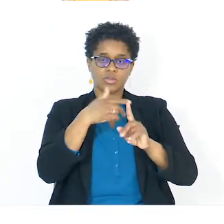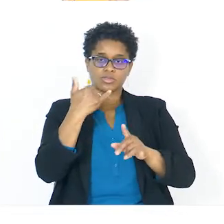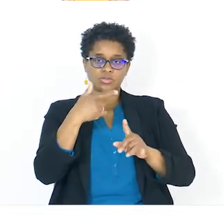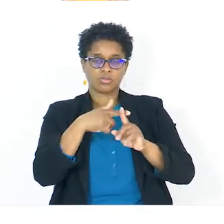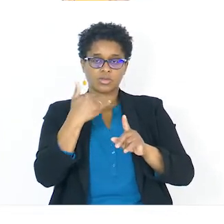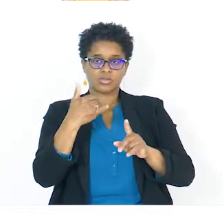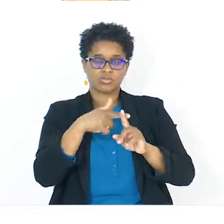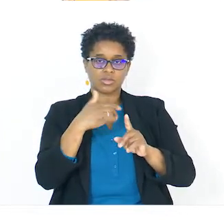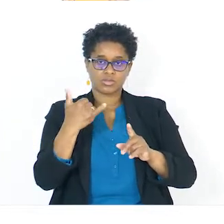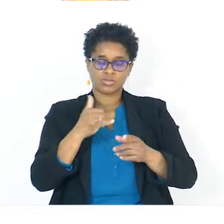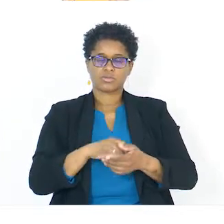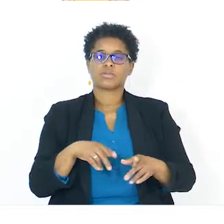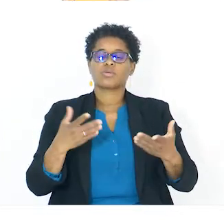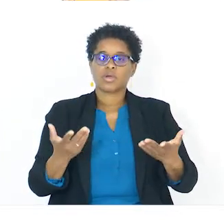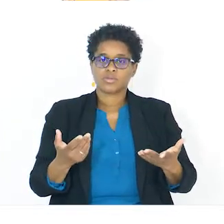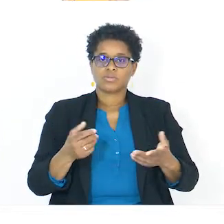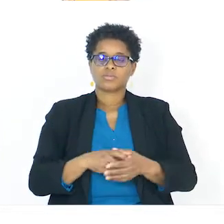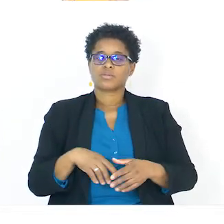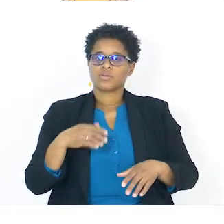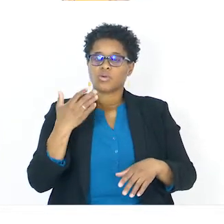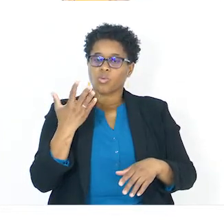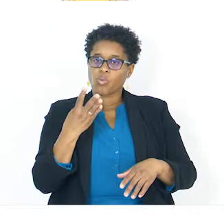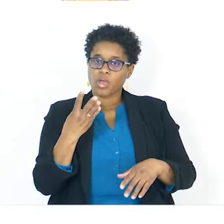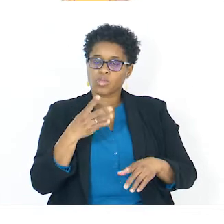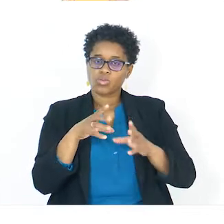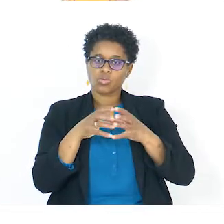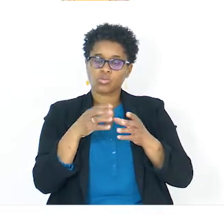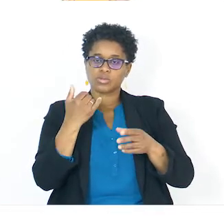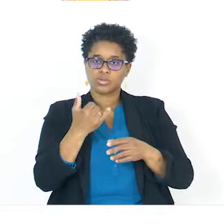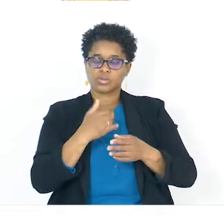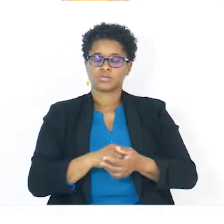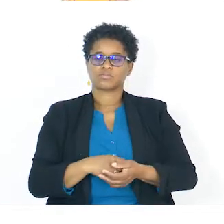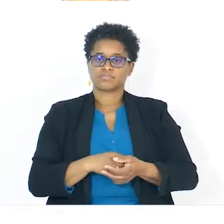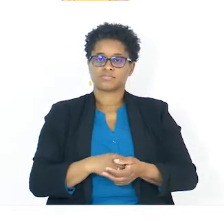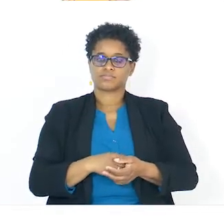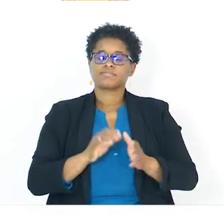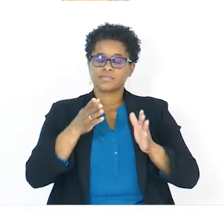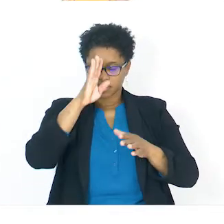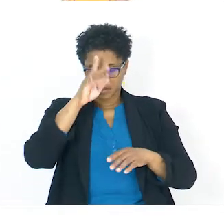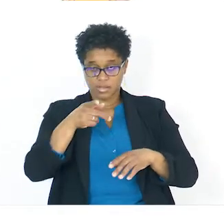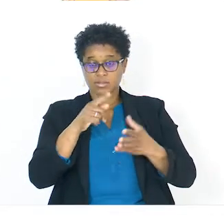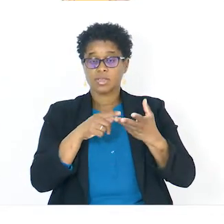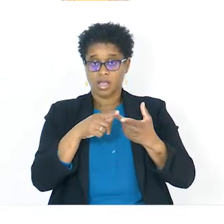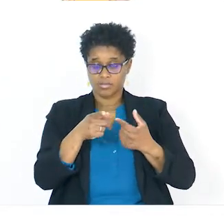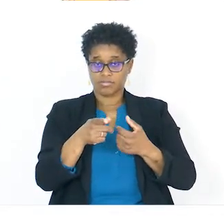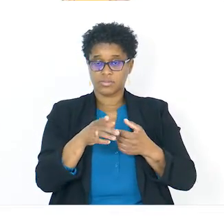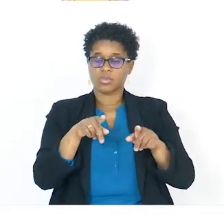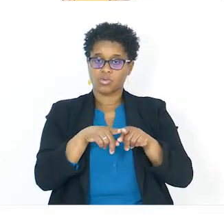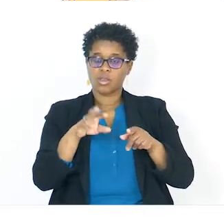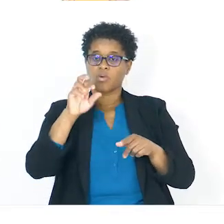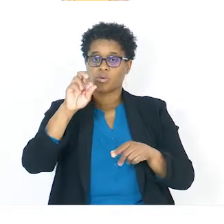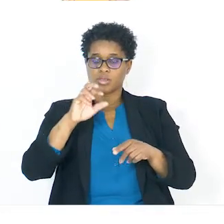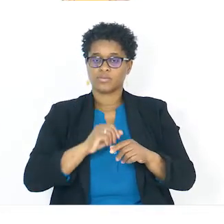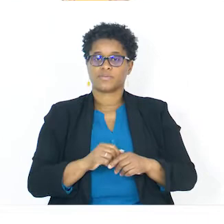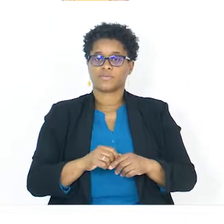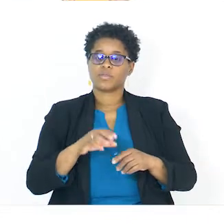2 mais 2 mais 2, que são quantos? 4 grupos de 2. já sabem fazer este cálculo. Dá